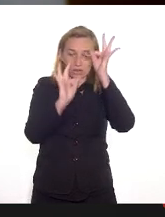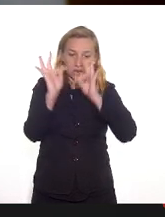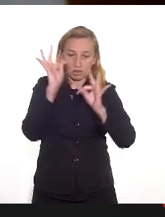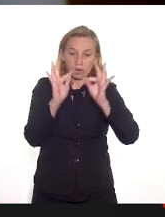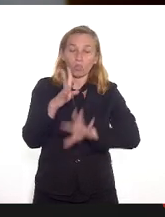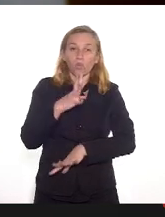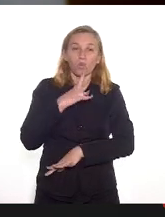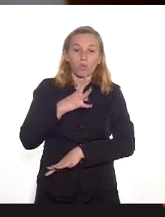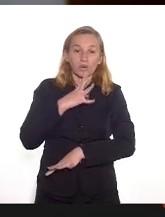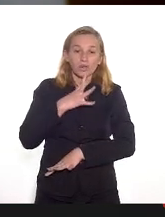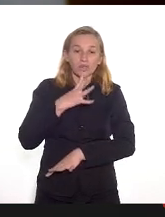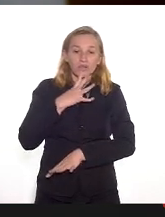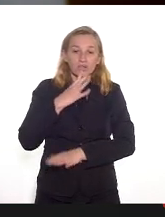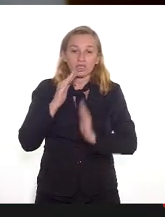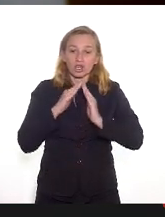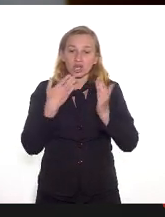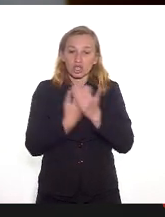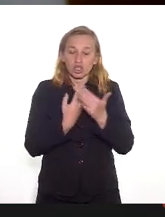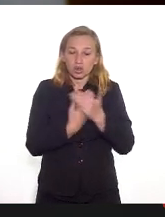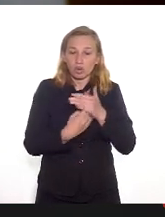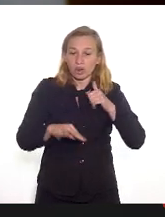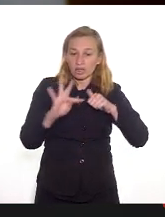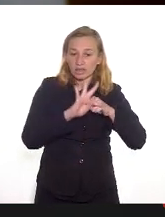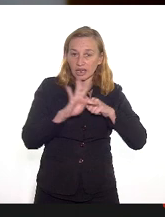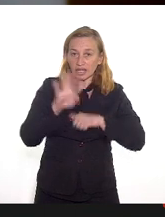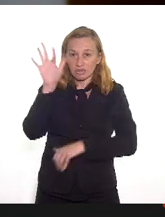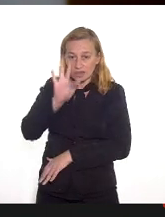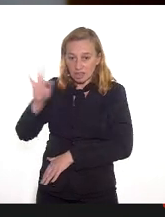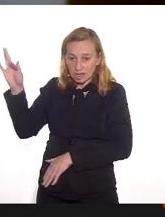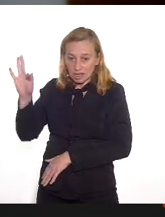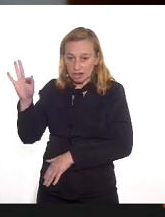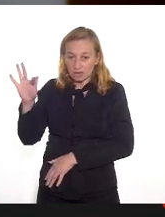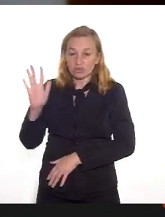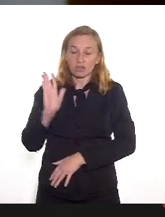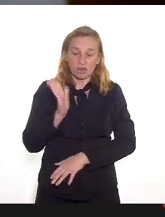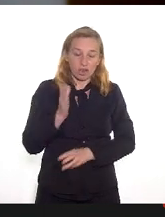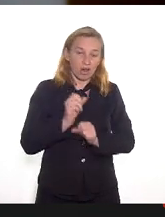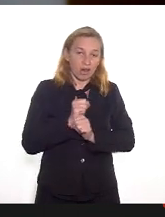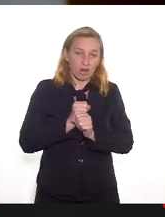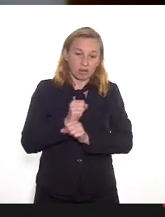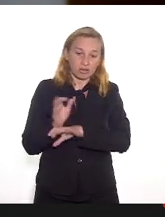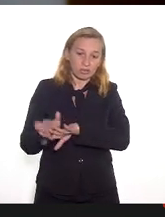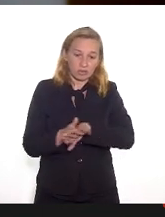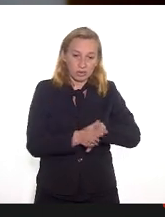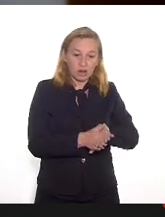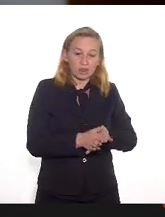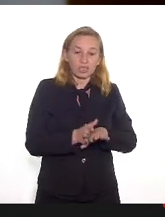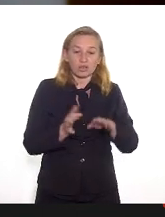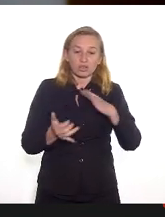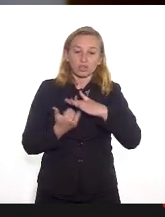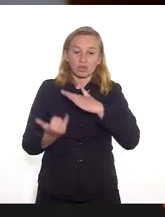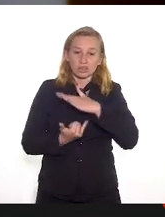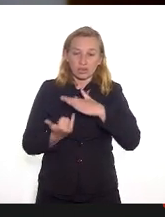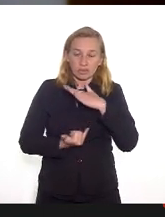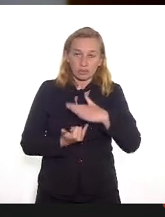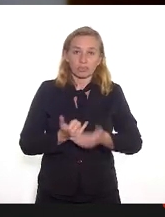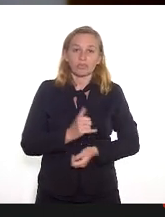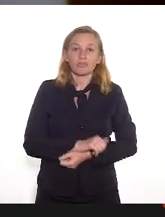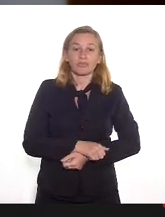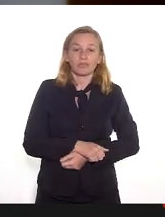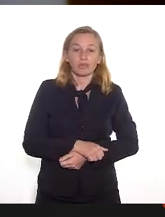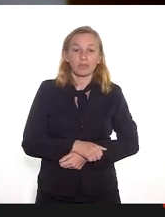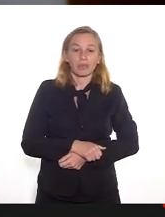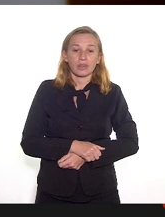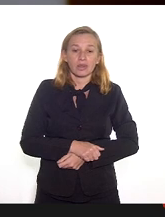muito conhecido como Escola Técnica Federal, né, mas já deixou de ser há muitos anos, é uma instituição centenária, e